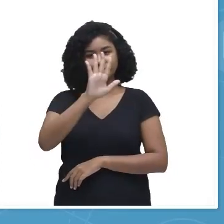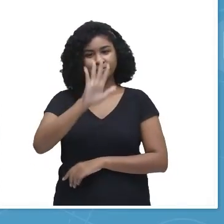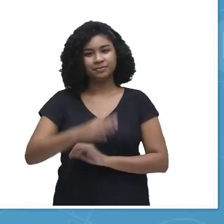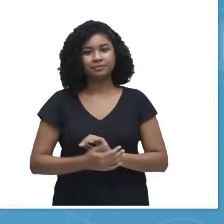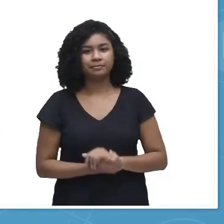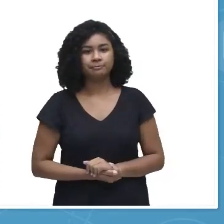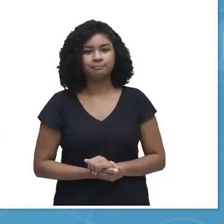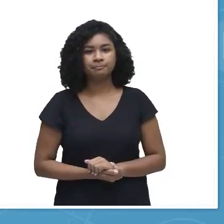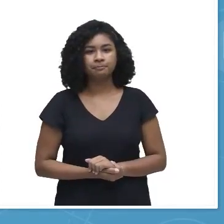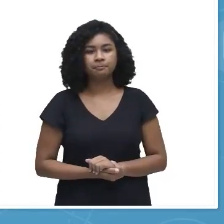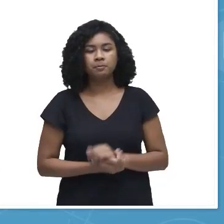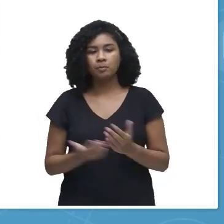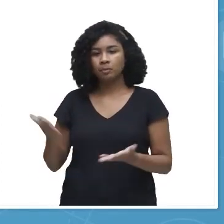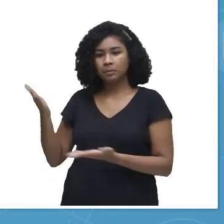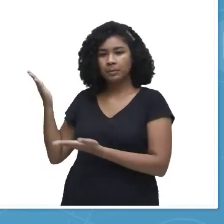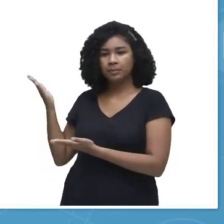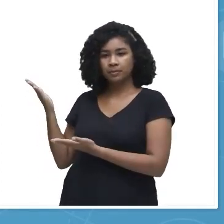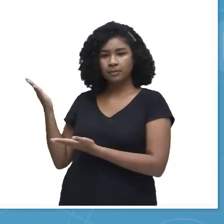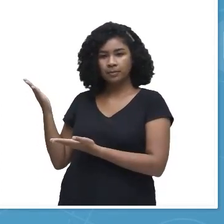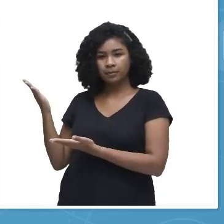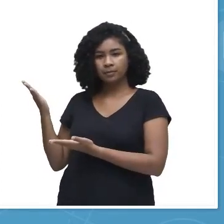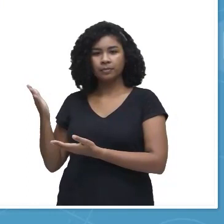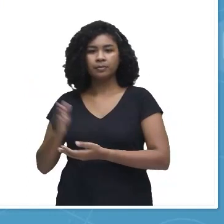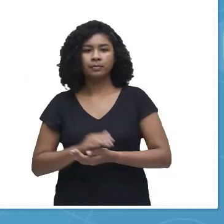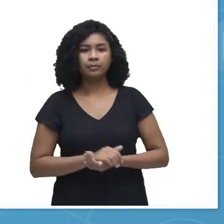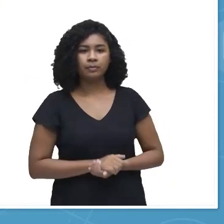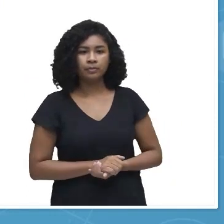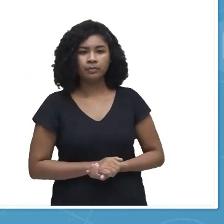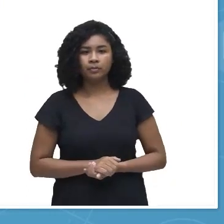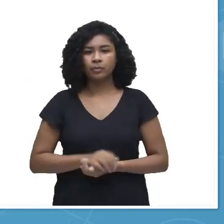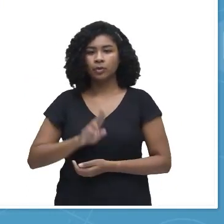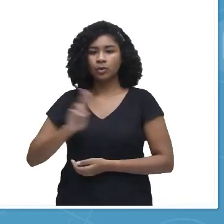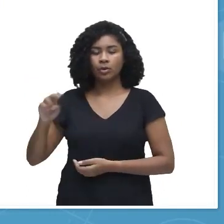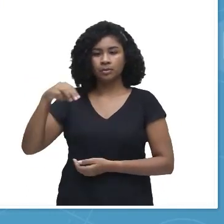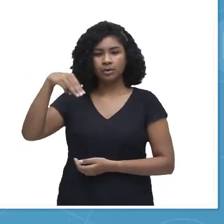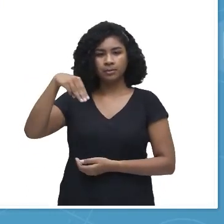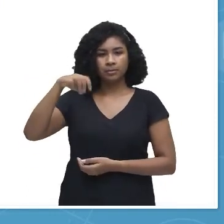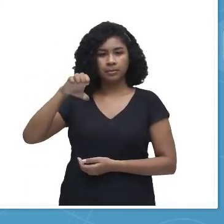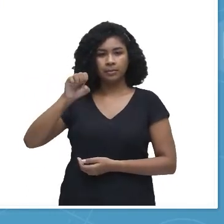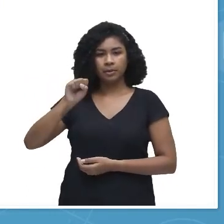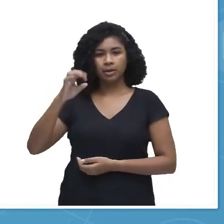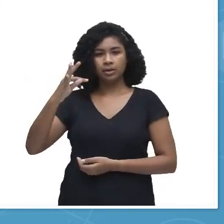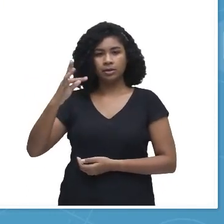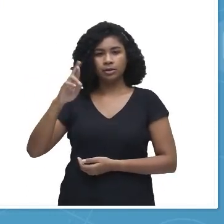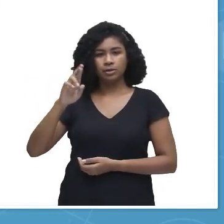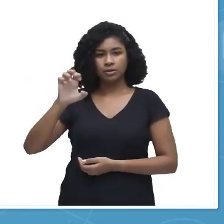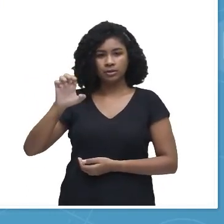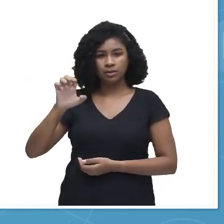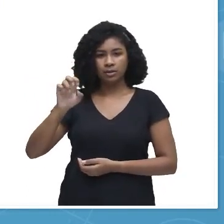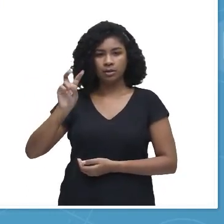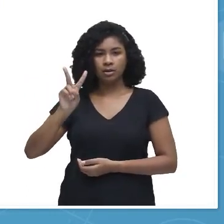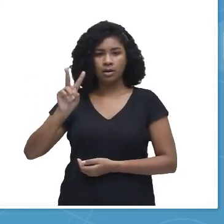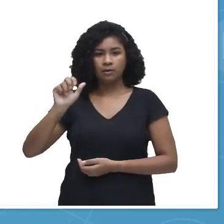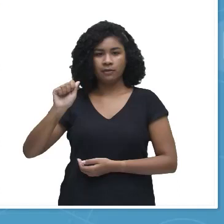Próximo artista que a gente vai conhecer agora, próxima personalidade negra, é o mestre Valentim. Valentim da